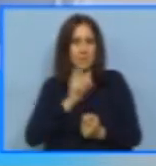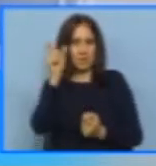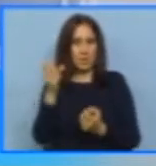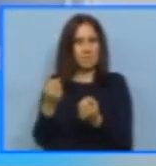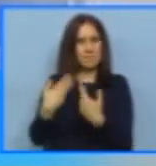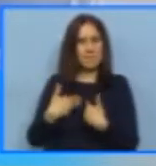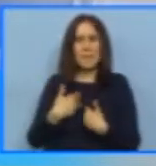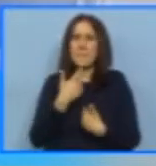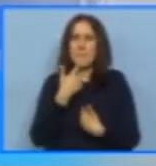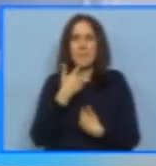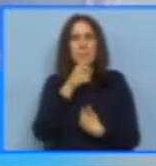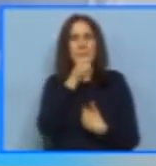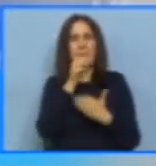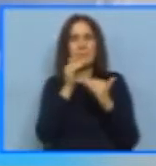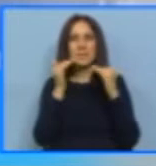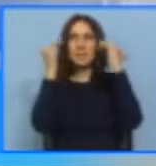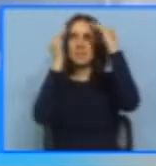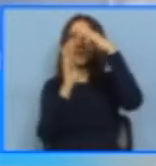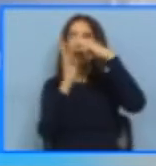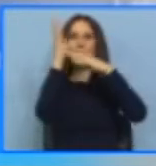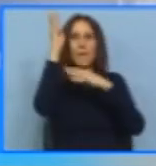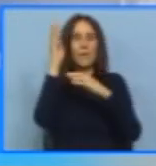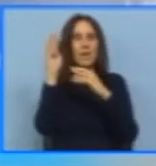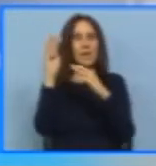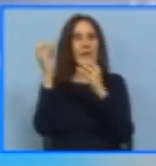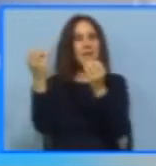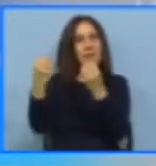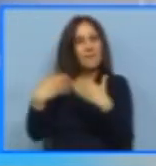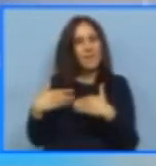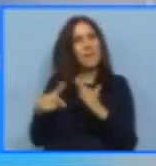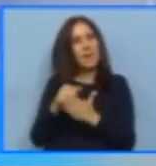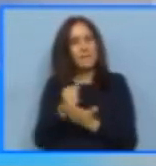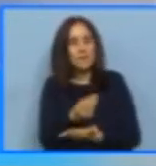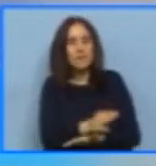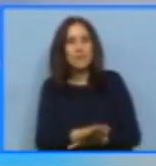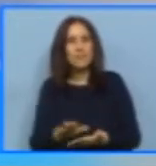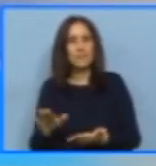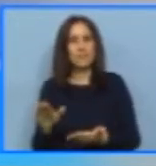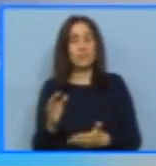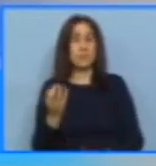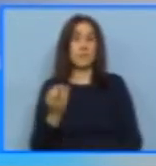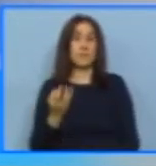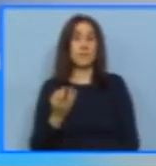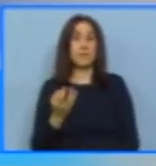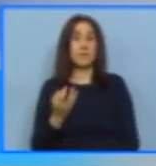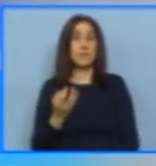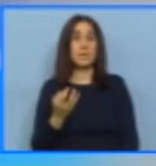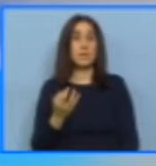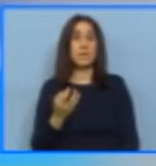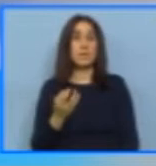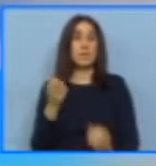é que realmente o céu se revela sempre àqueles que são os mais pequeninos. E é isso também que revela